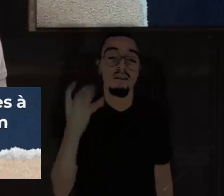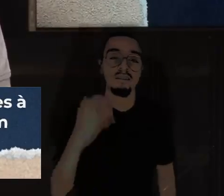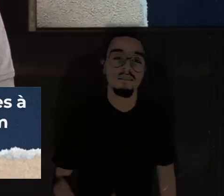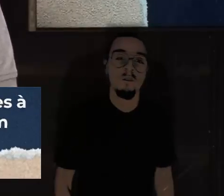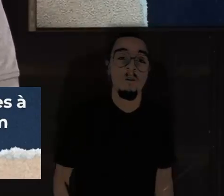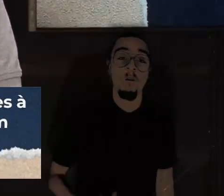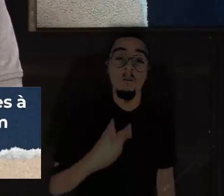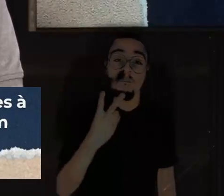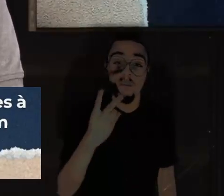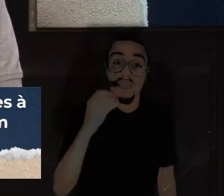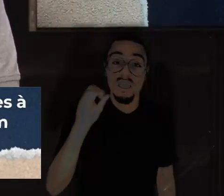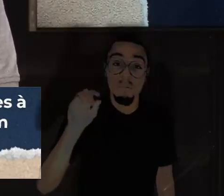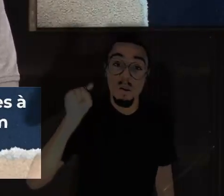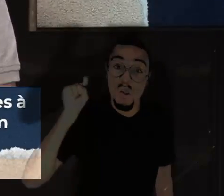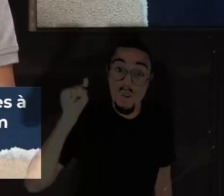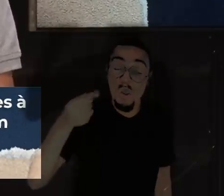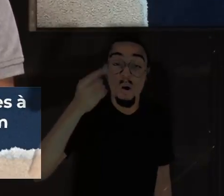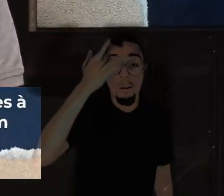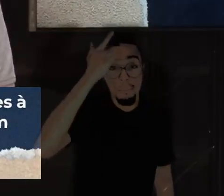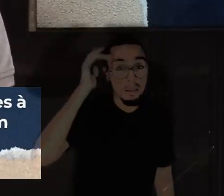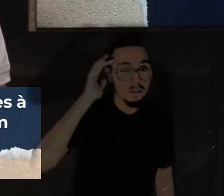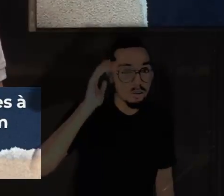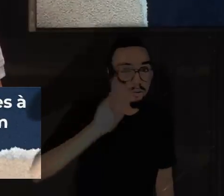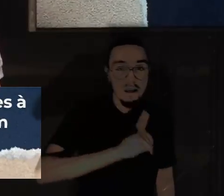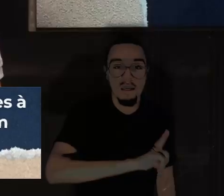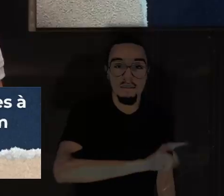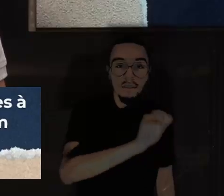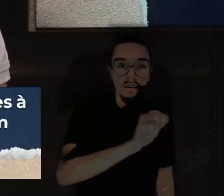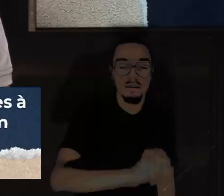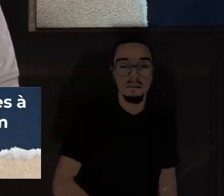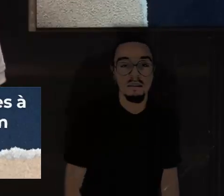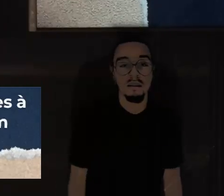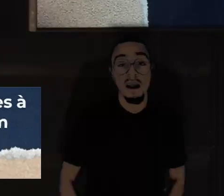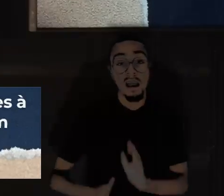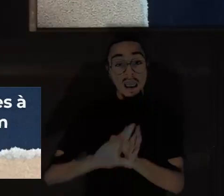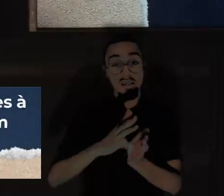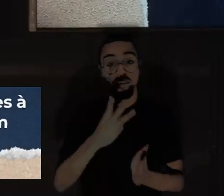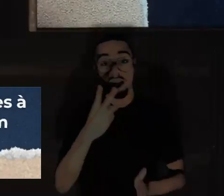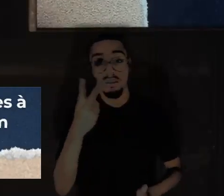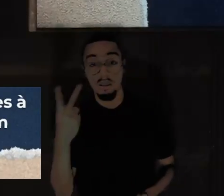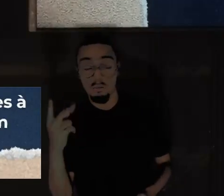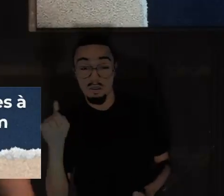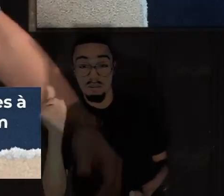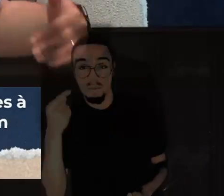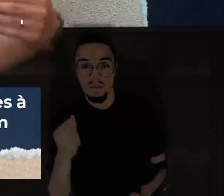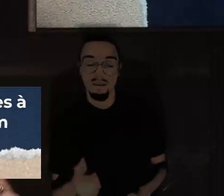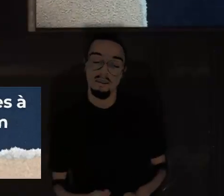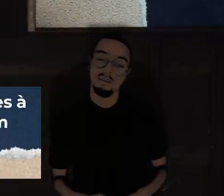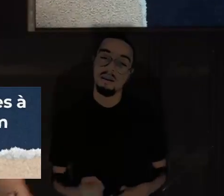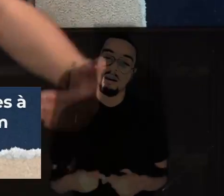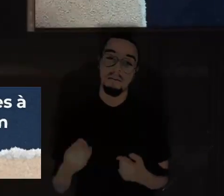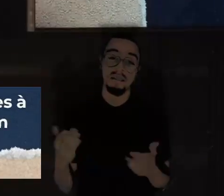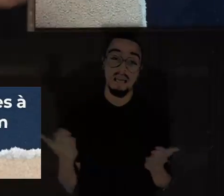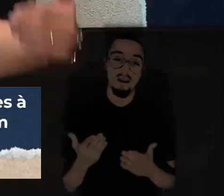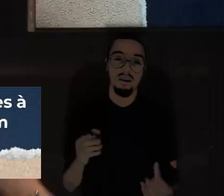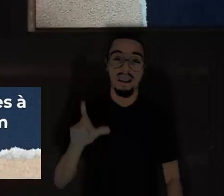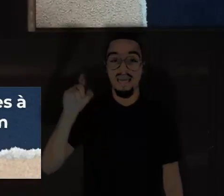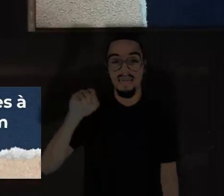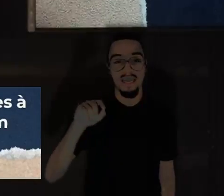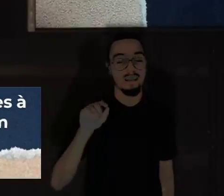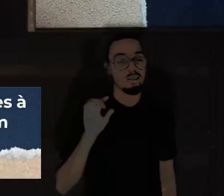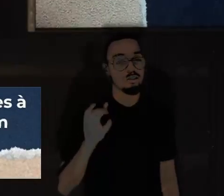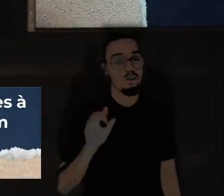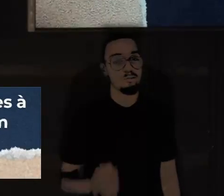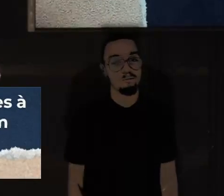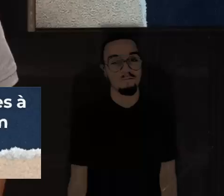mil. De 32 caiu para 10. Mas o Senhor tornou a dizer a Gideão: ainda há